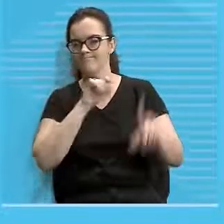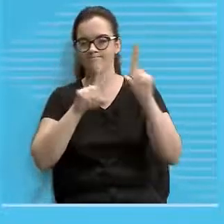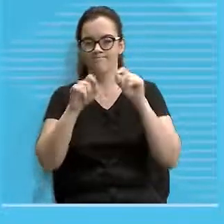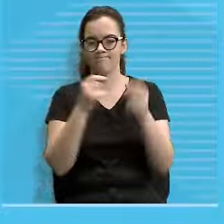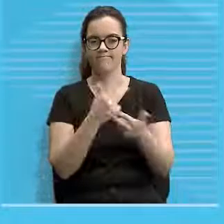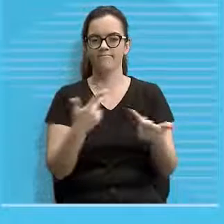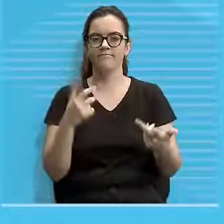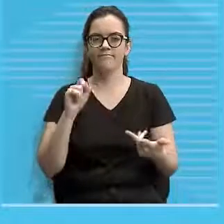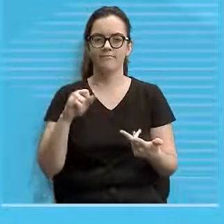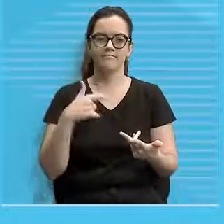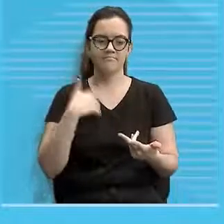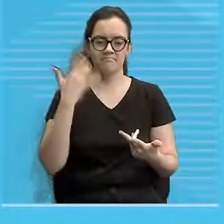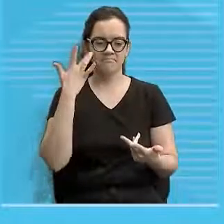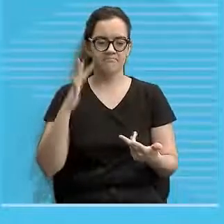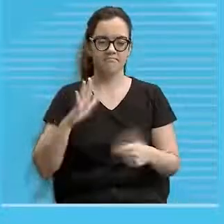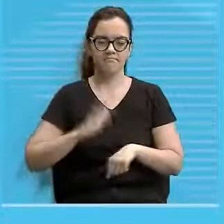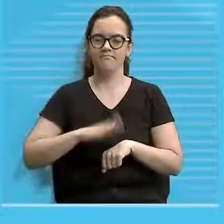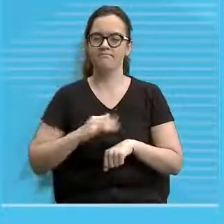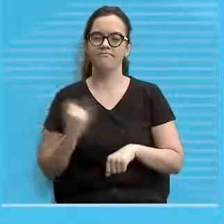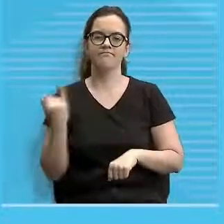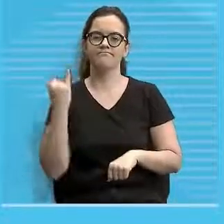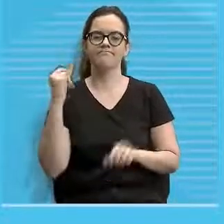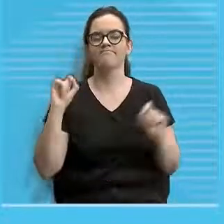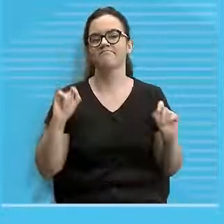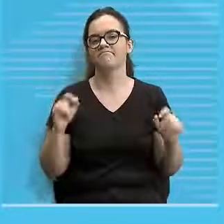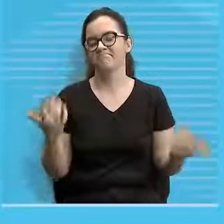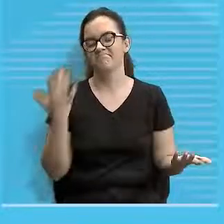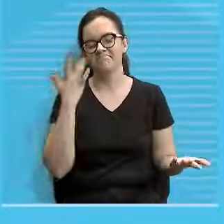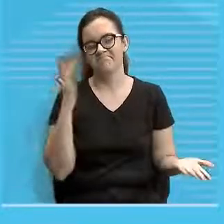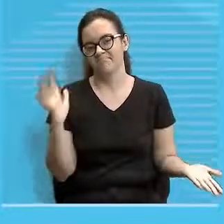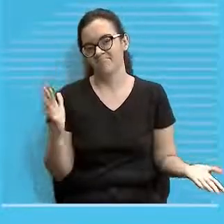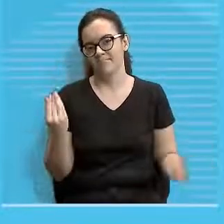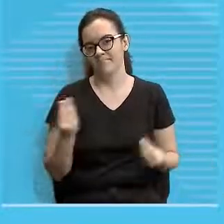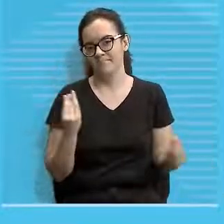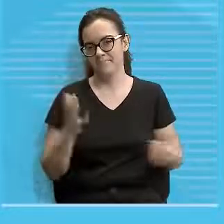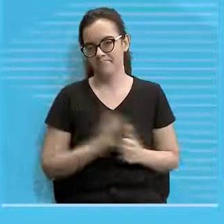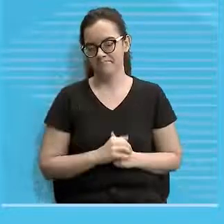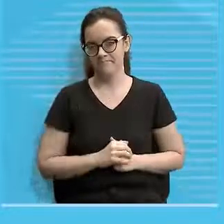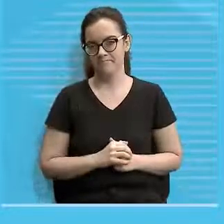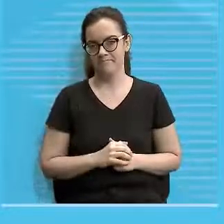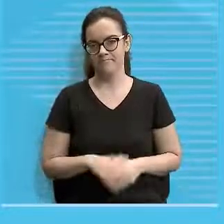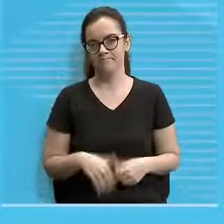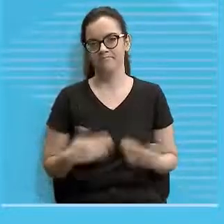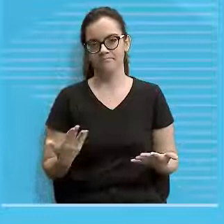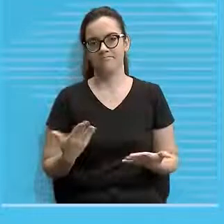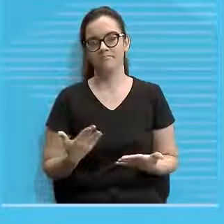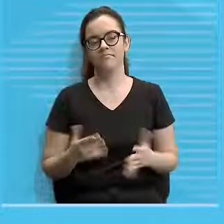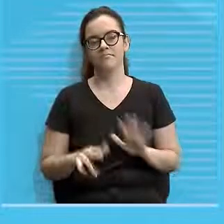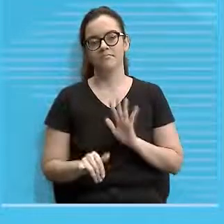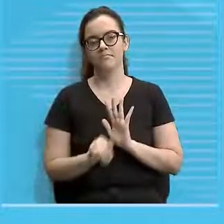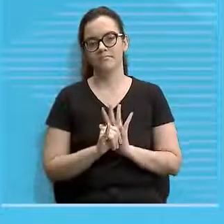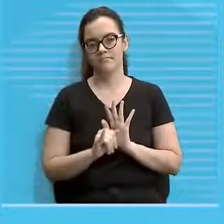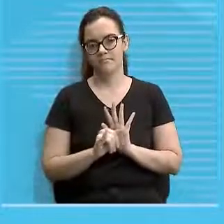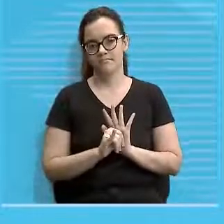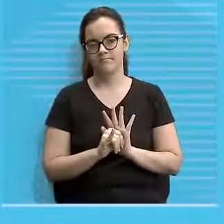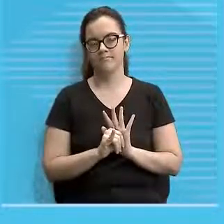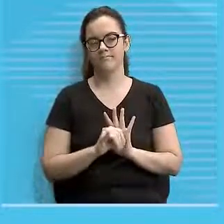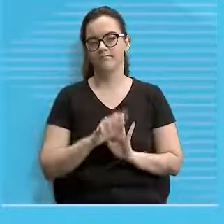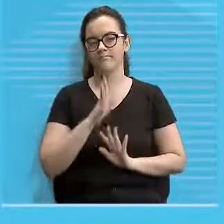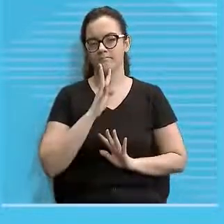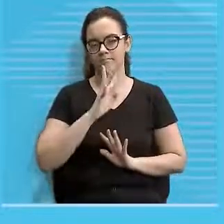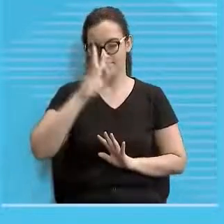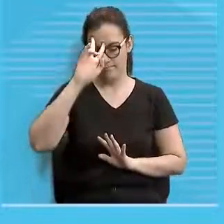Tá certo? Por isso que identidade, autoconhecimento é um dos conteúdos que a gente mais